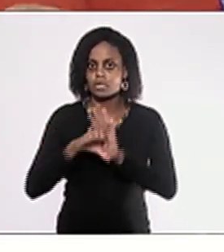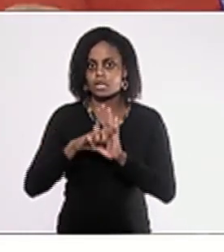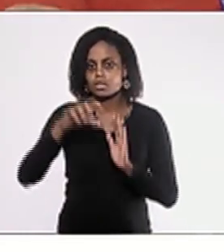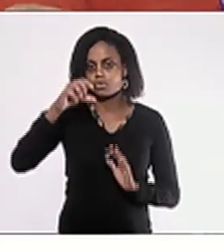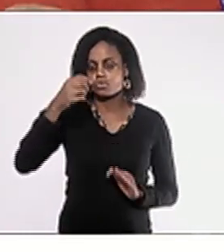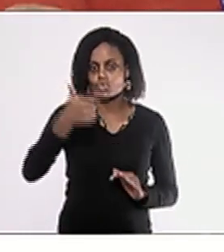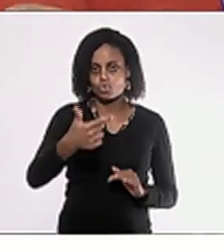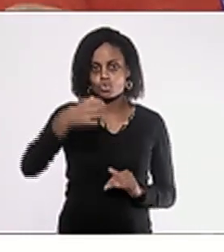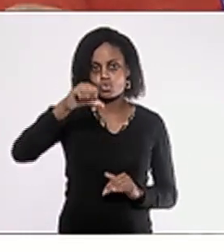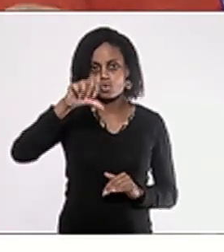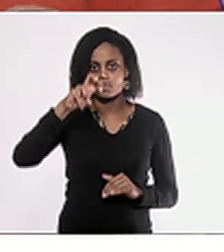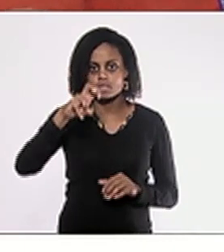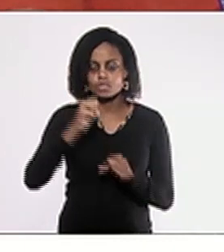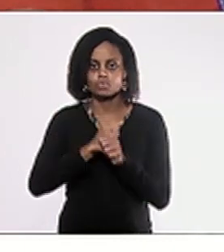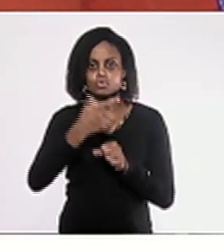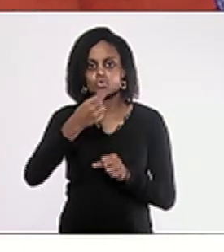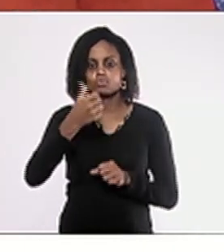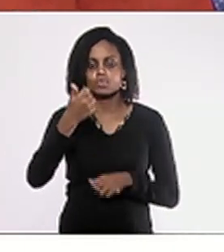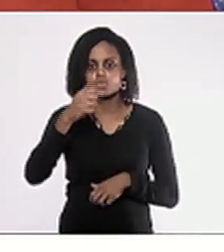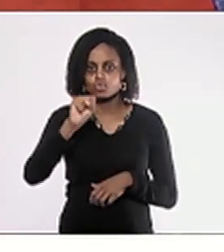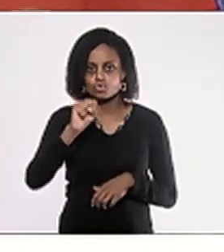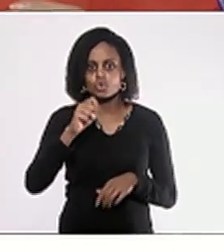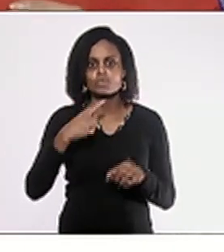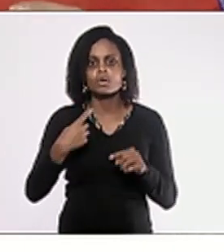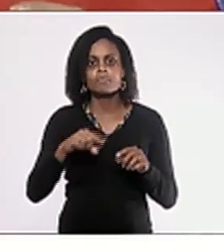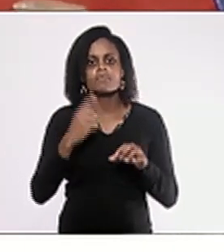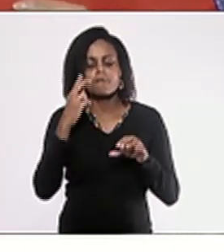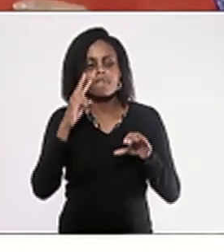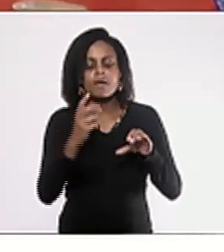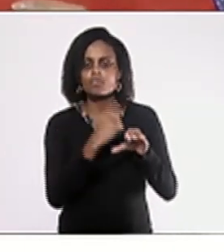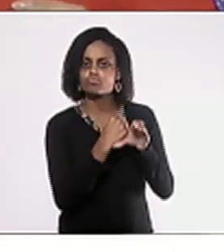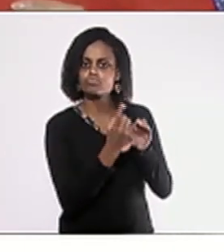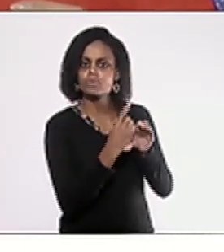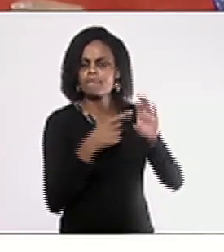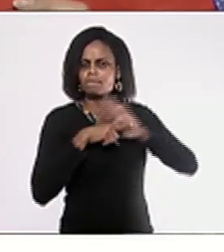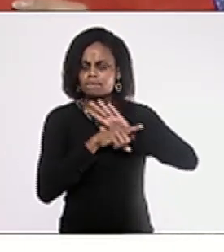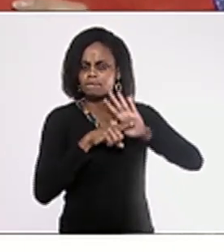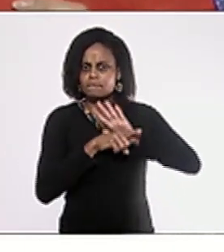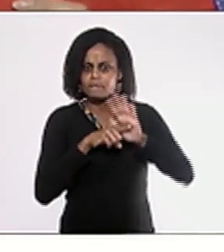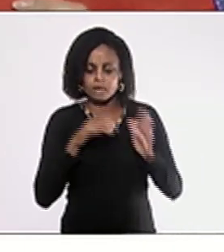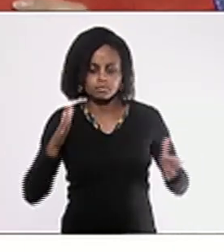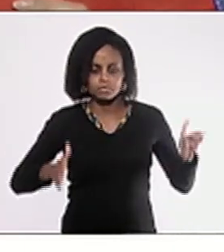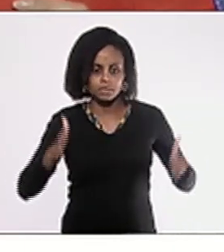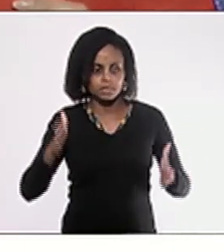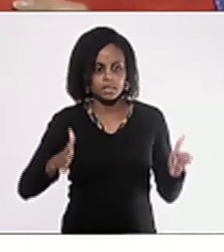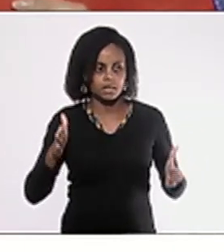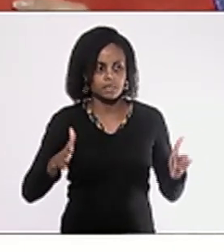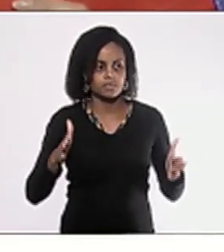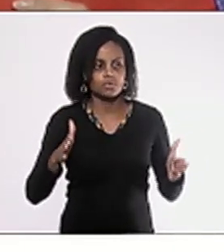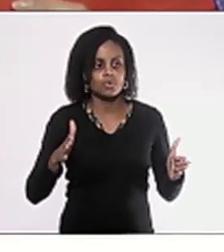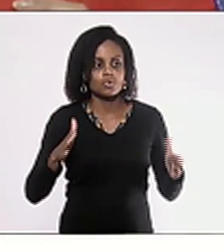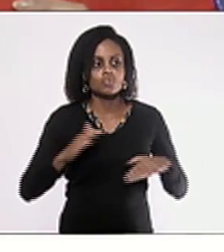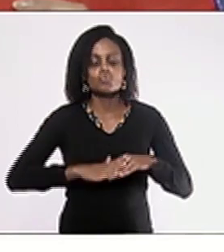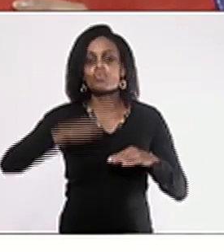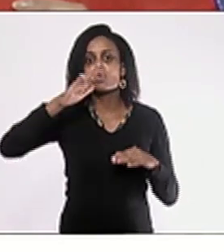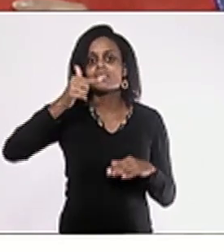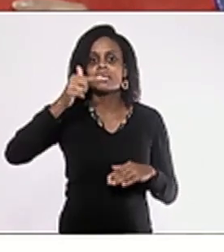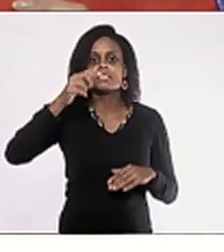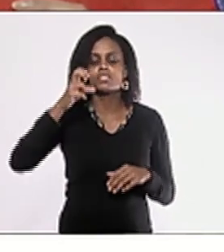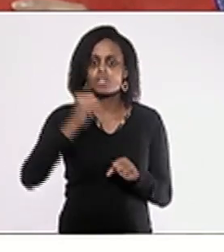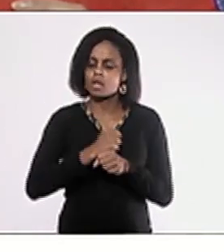de 2018, fala que os medidores têm que ser verificados em um prazo não superior a 7